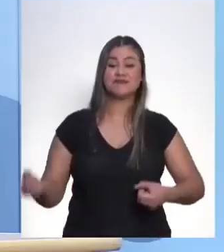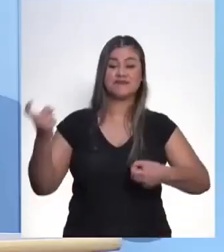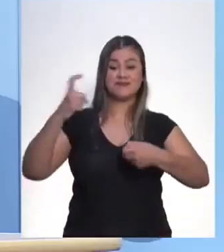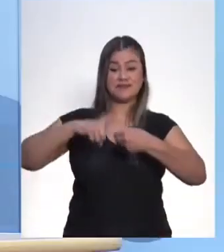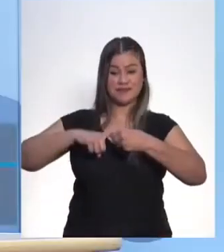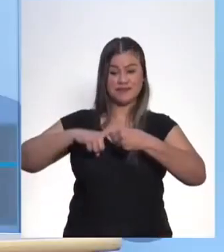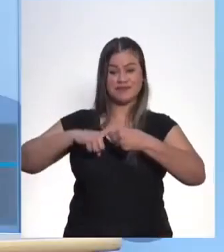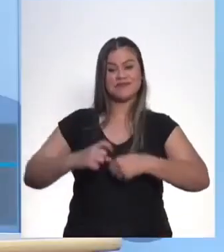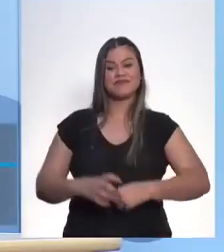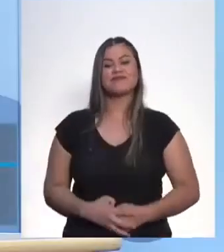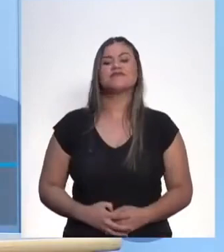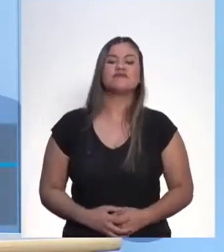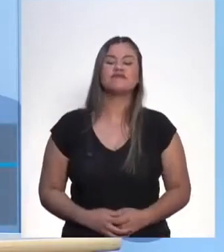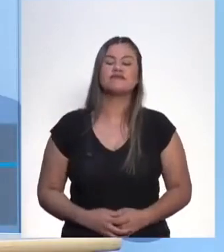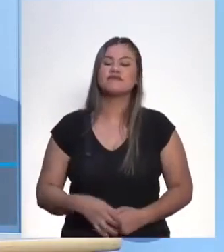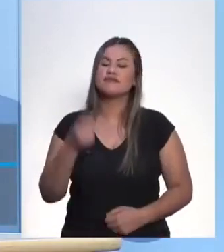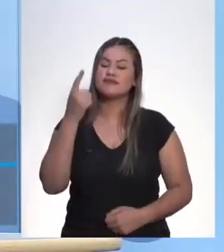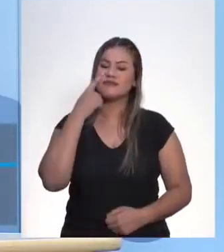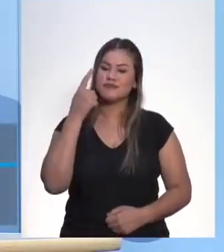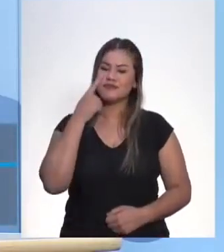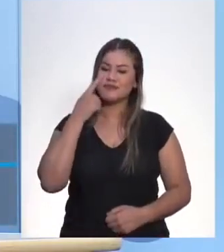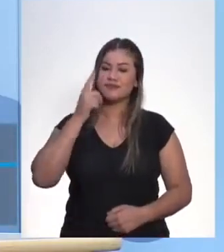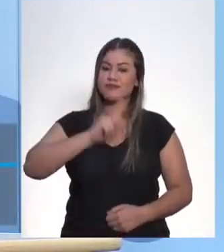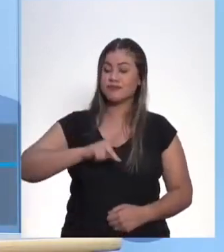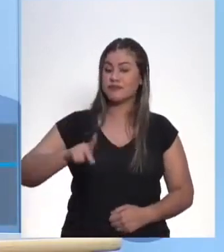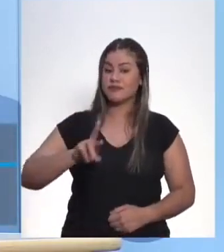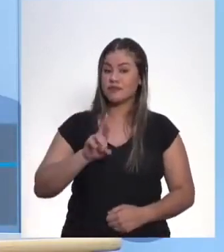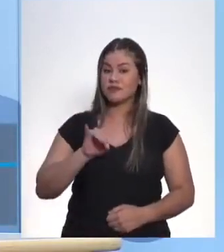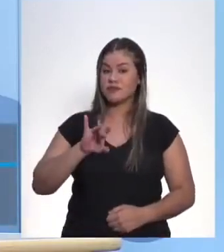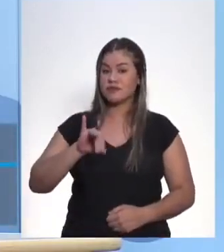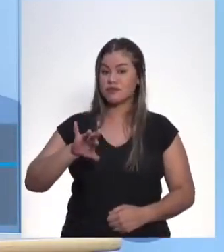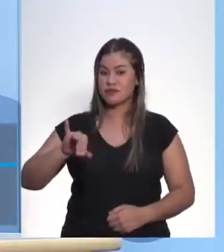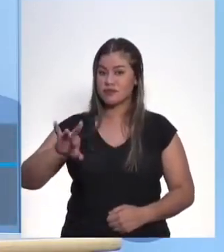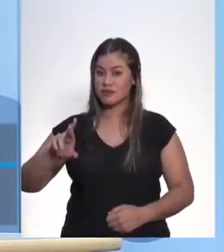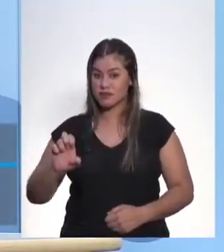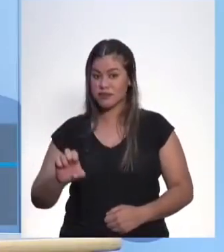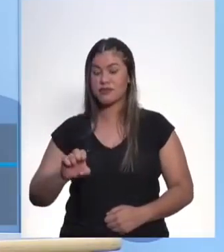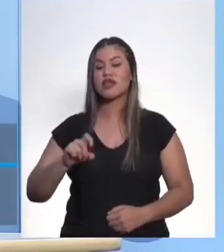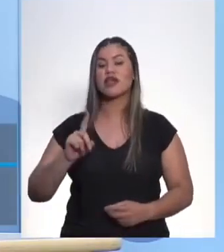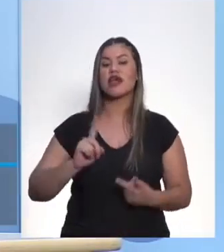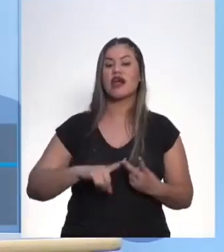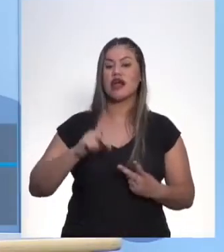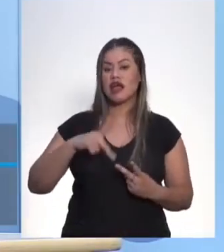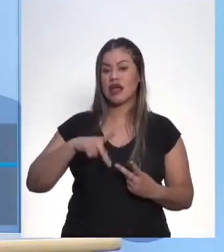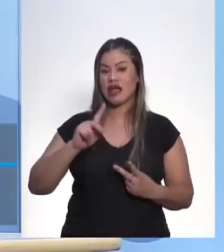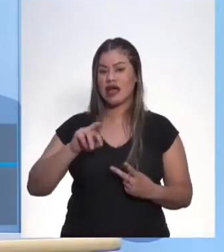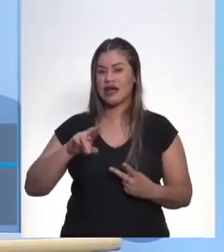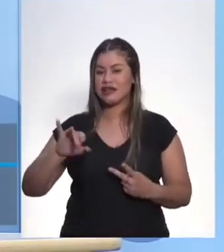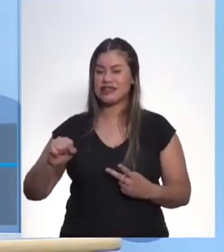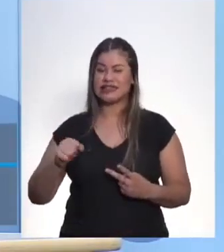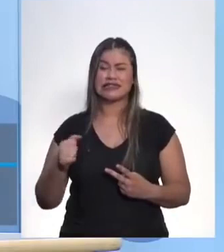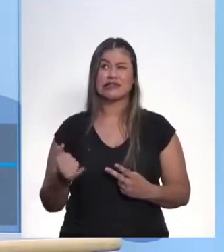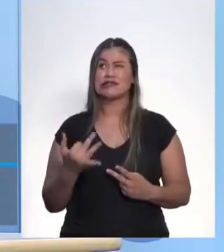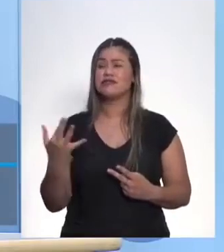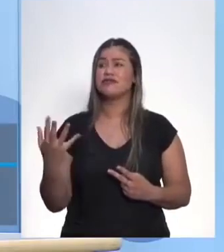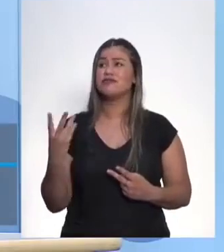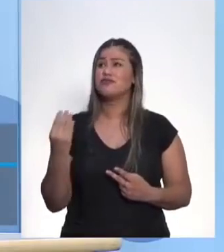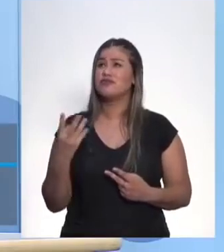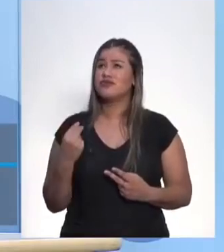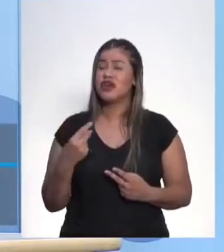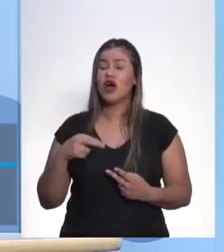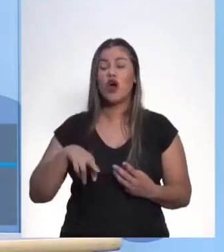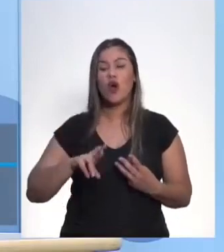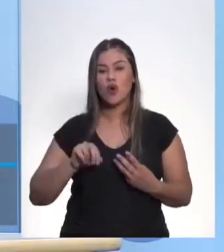Voltamos. Então, olha só. A Pro Rosimeire, Pro Karina, são tantos aqui, Pro